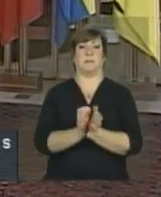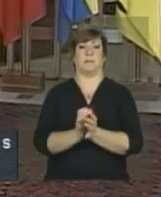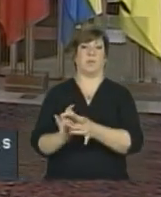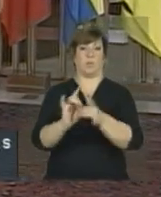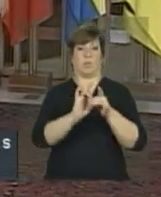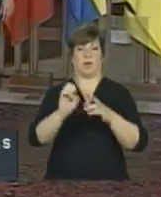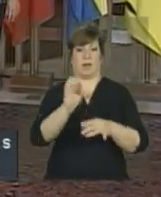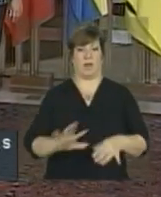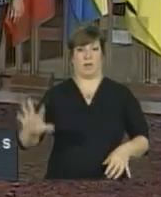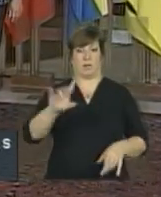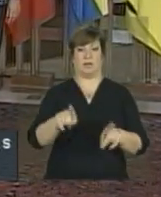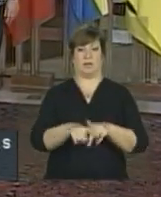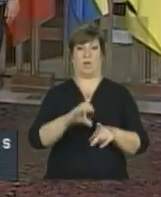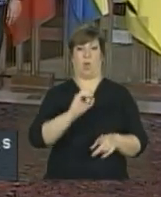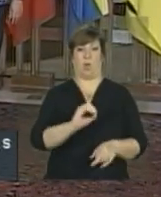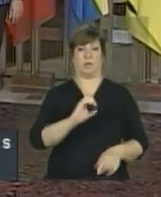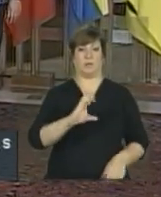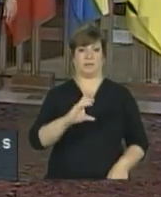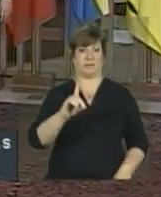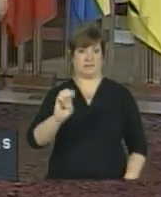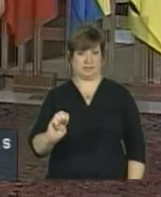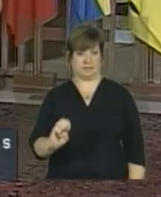Europeia e da OCDE.